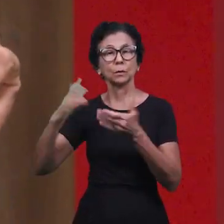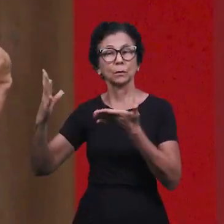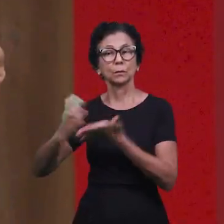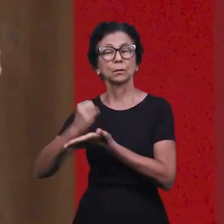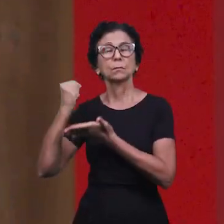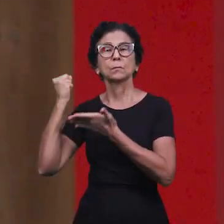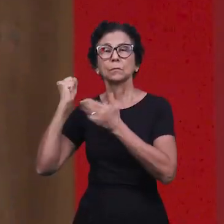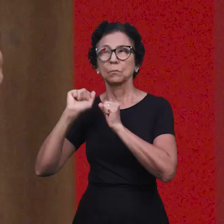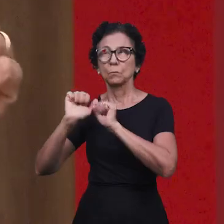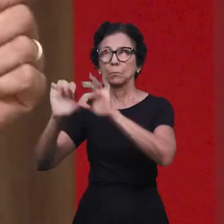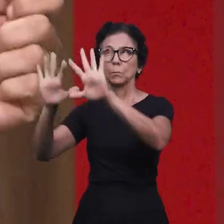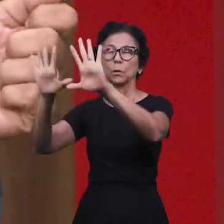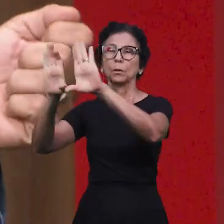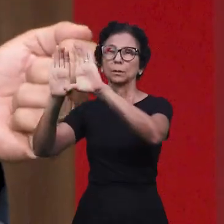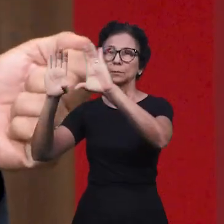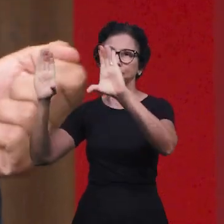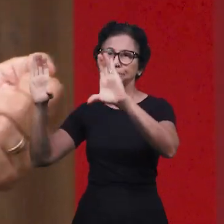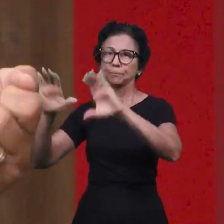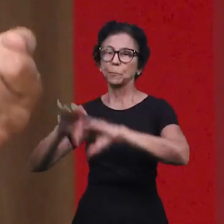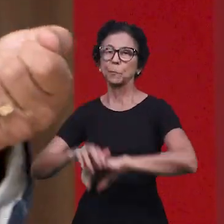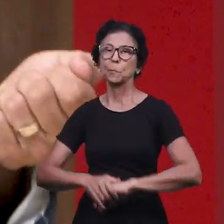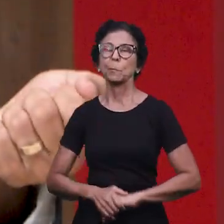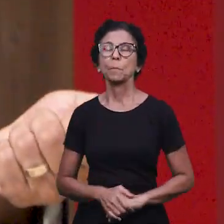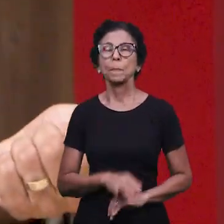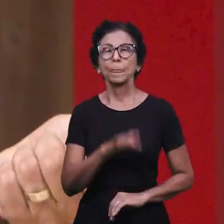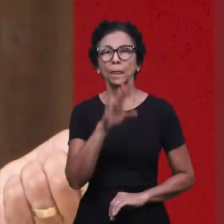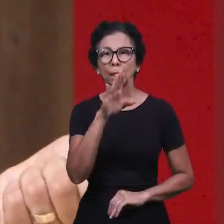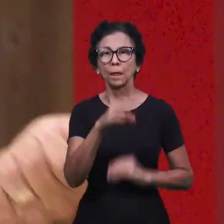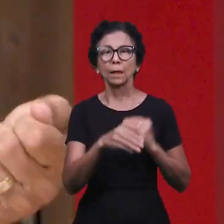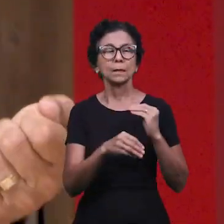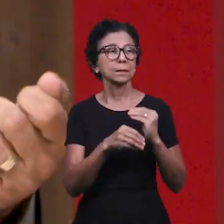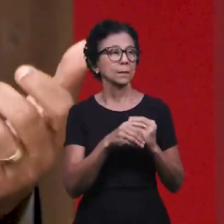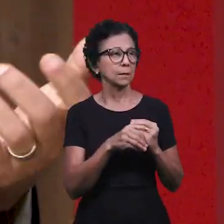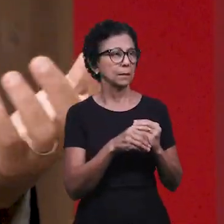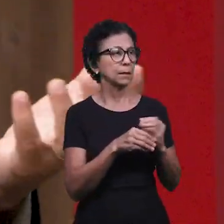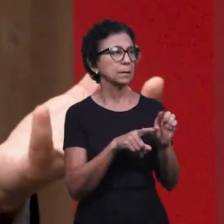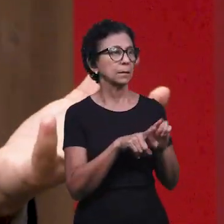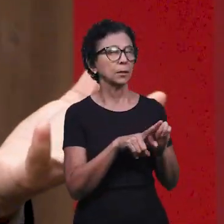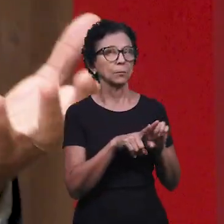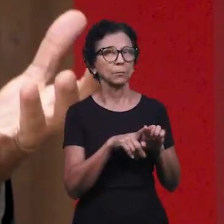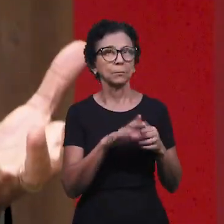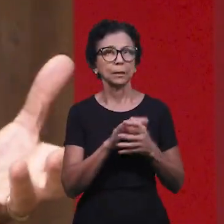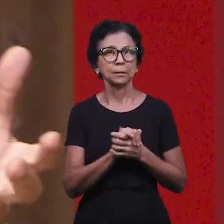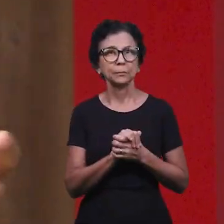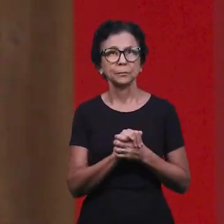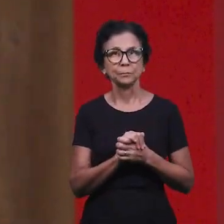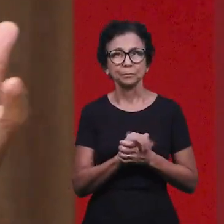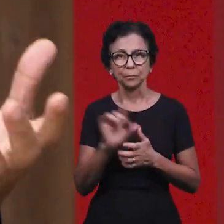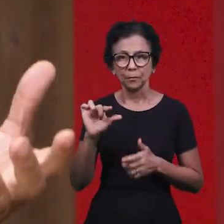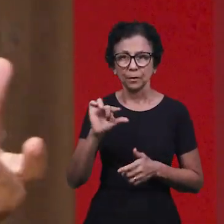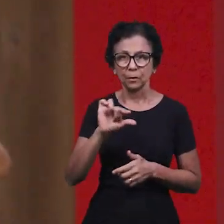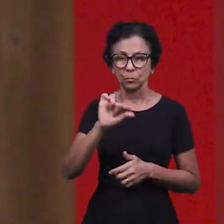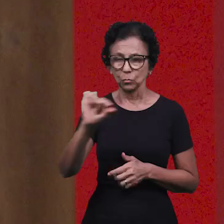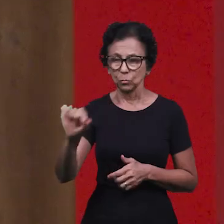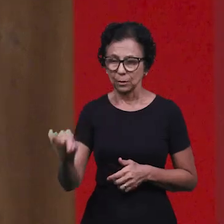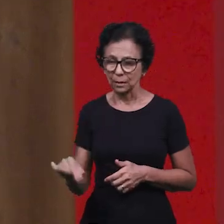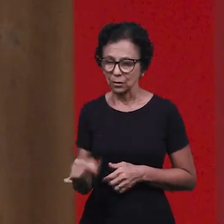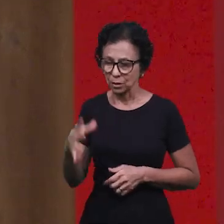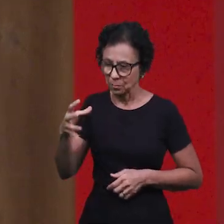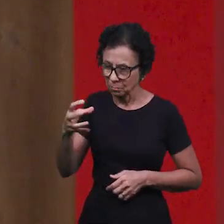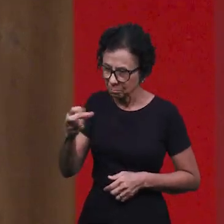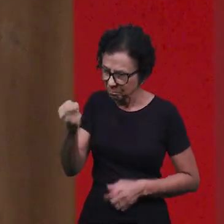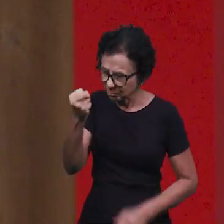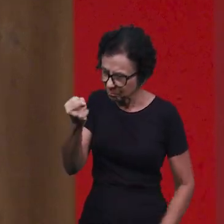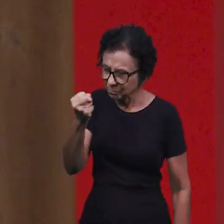mais, pastor, quando falo do cajado na mão, né, não à mão, uma das experiências desta obra e que os pastores estão chegando